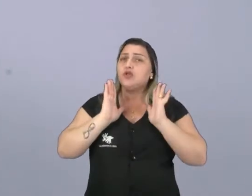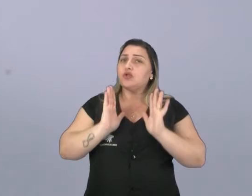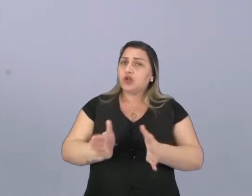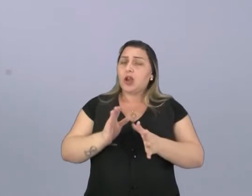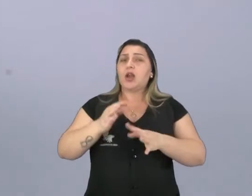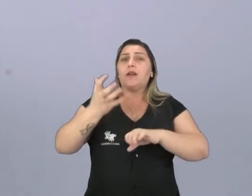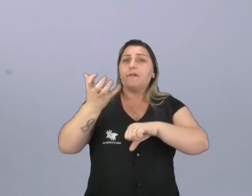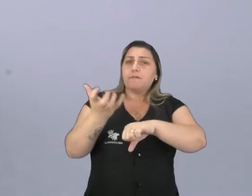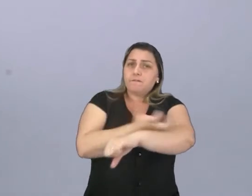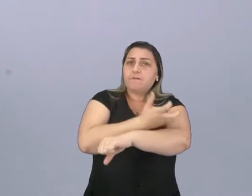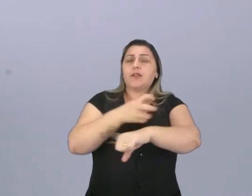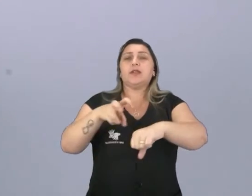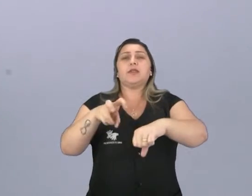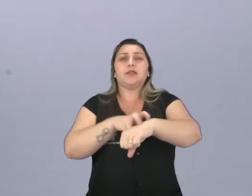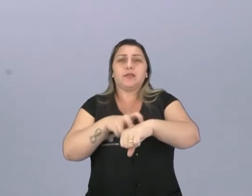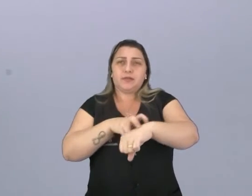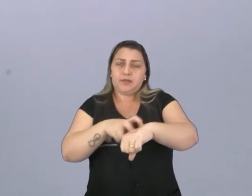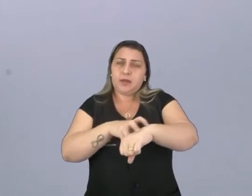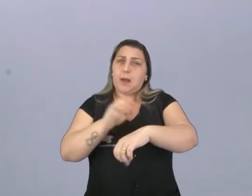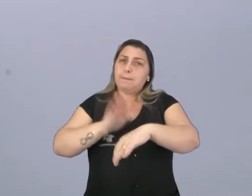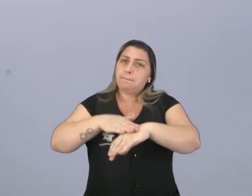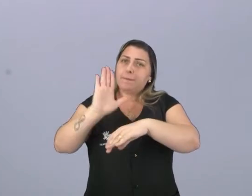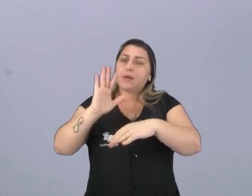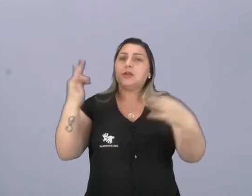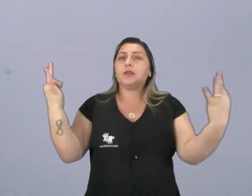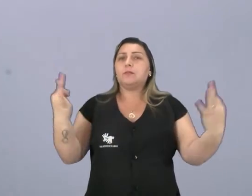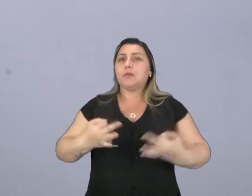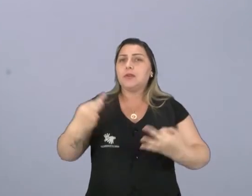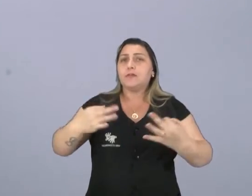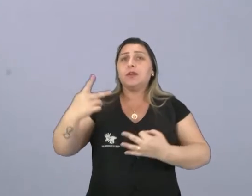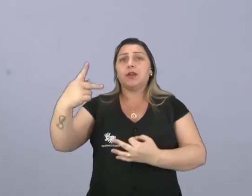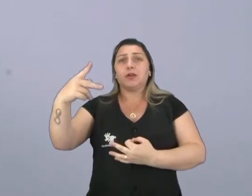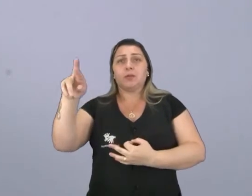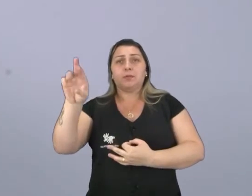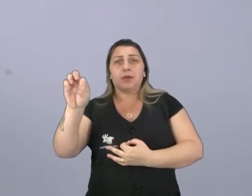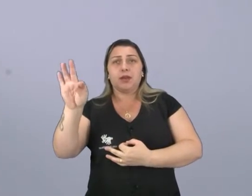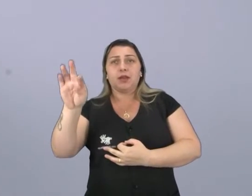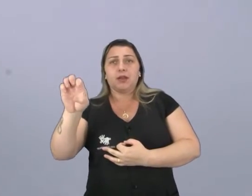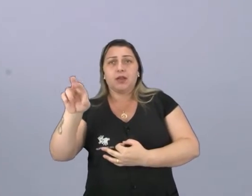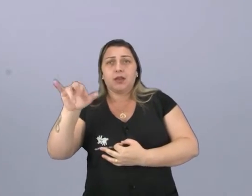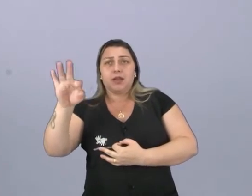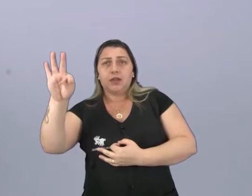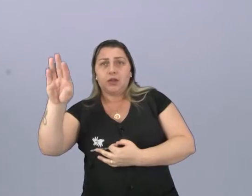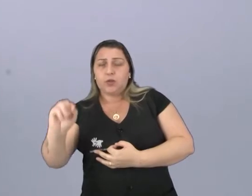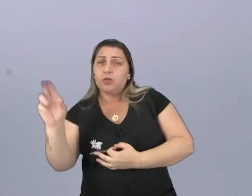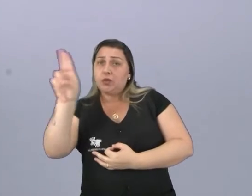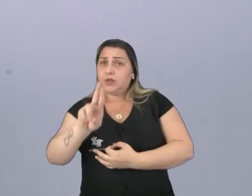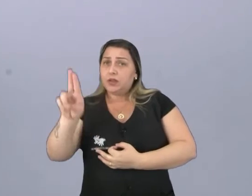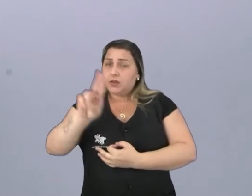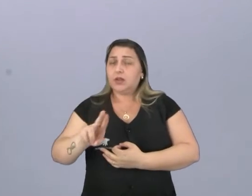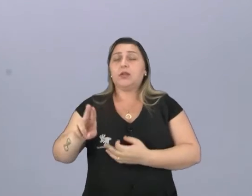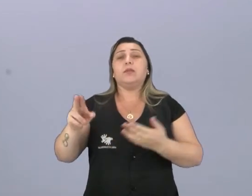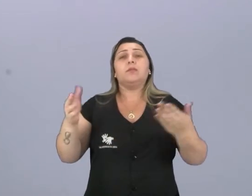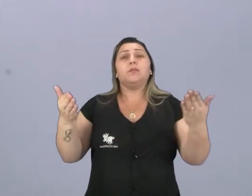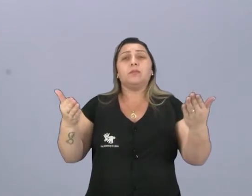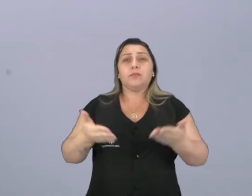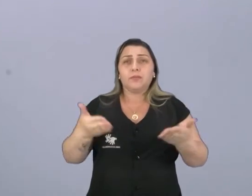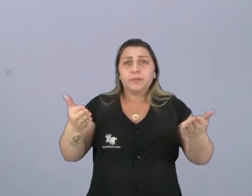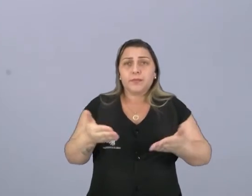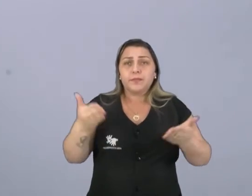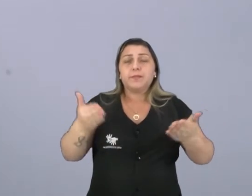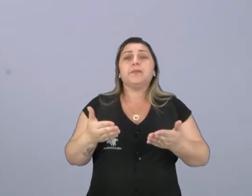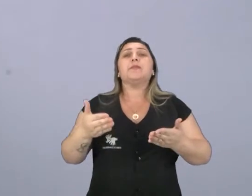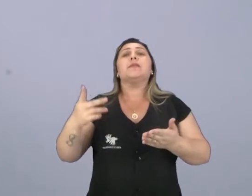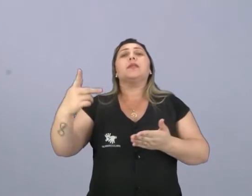da vegetação. Esse é o pretérito mais que perfeito. Nós não usamos atualmente